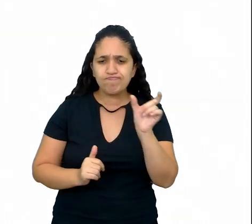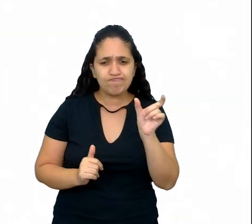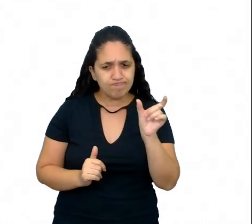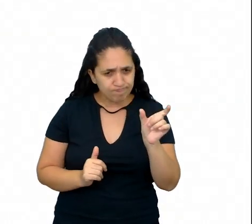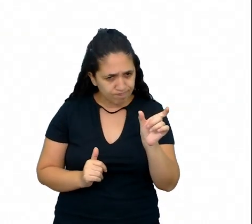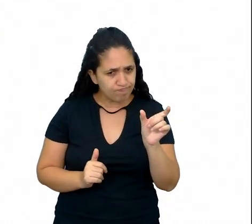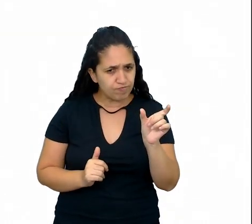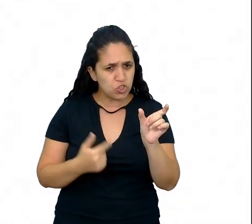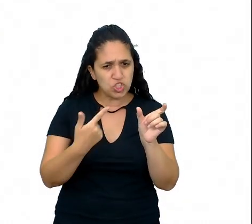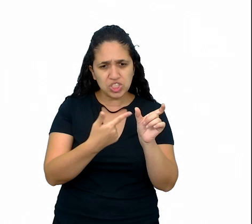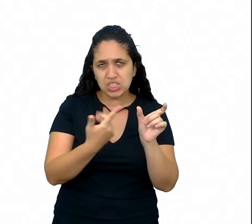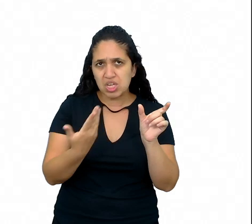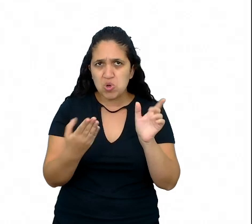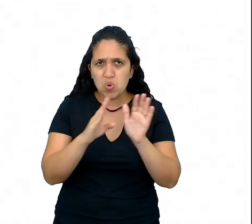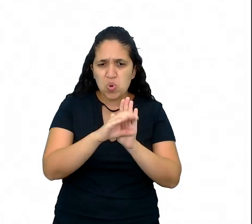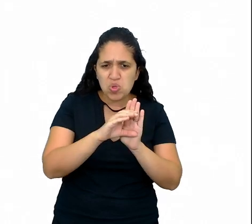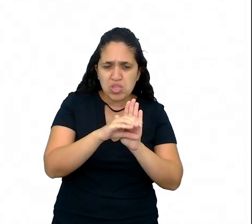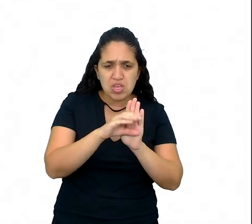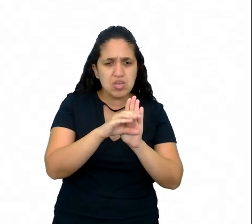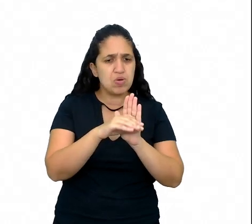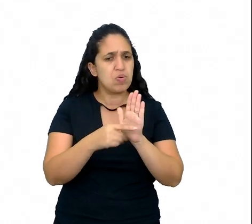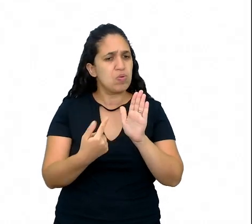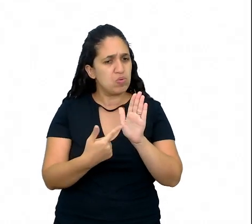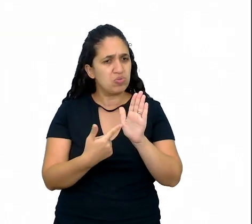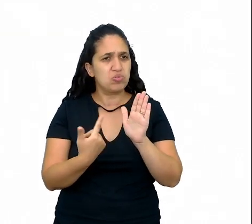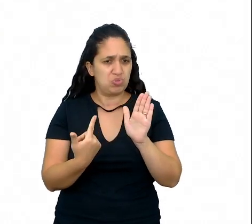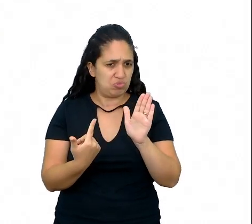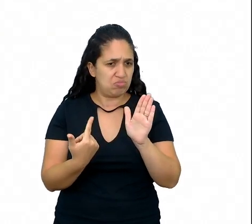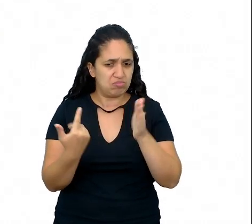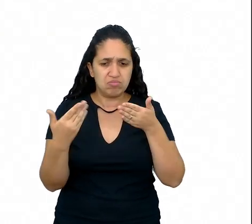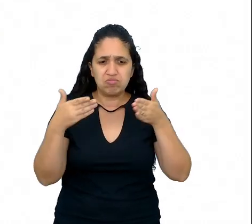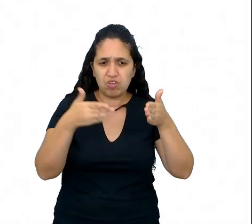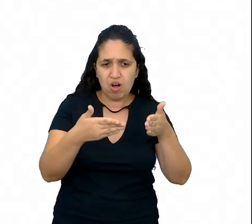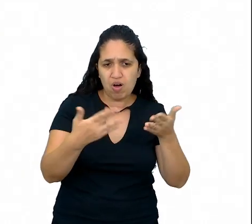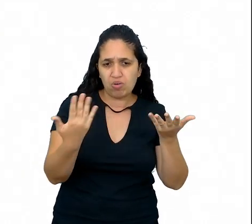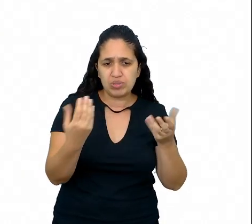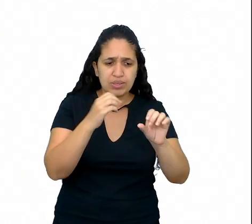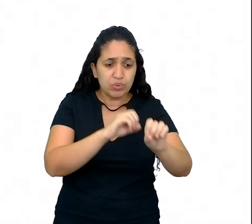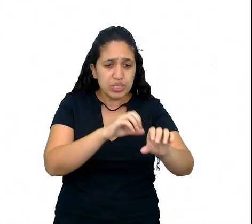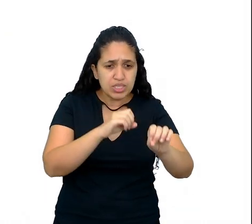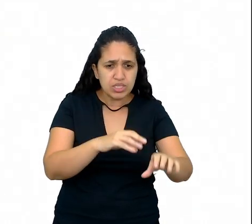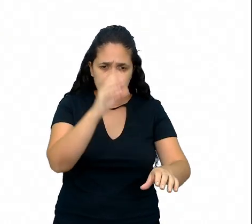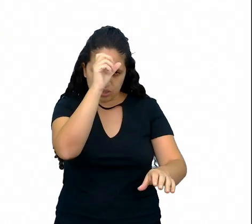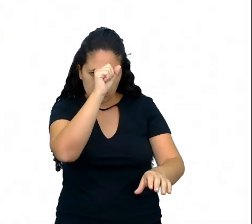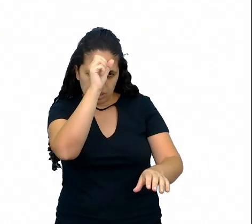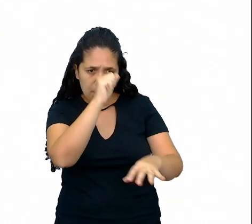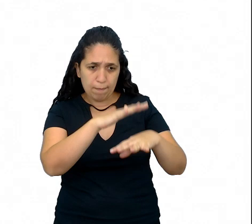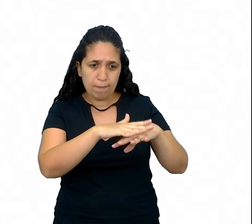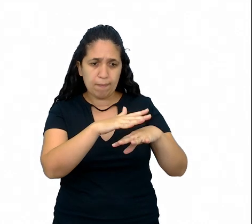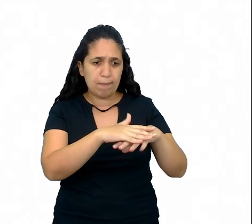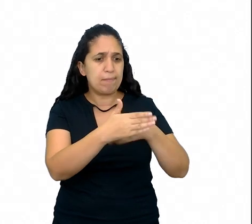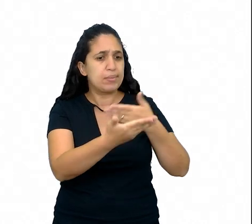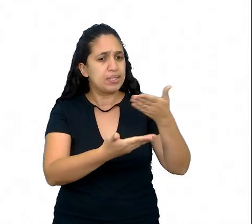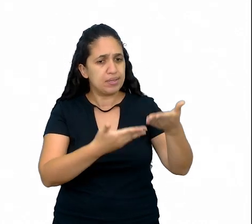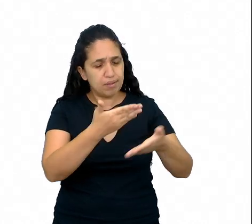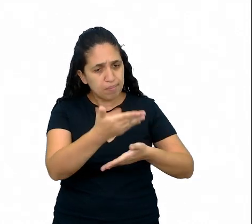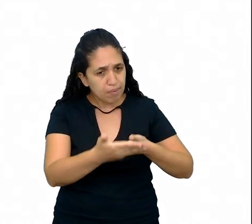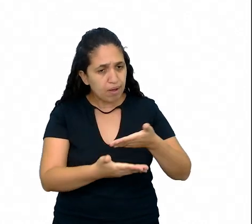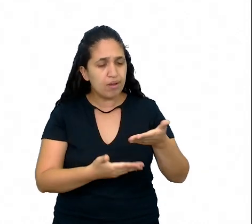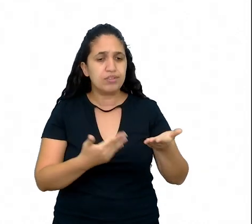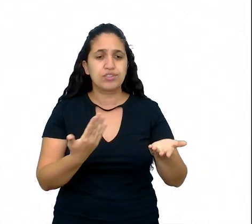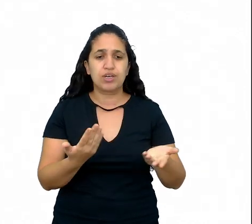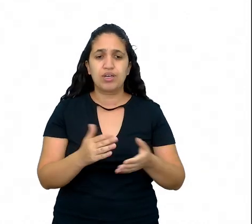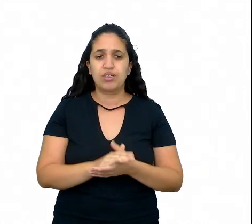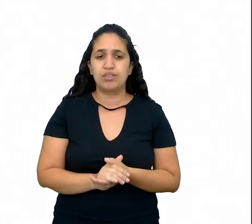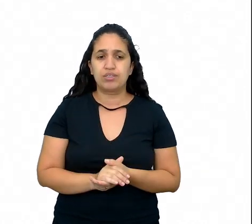que conteúdo especificamente, quando a gente está falando do ensino e aprendizagem matemática, né, é algo assim que